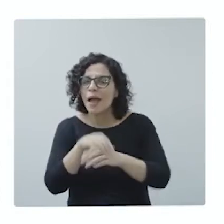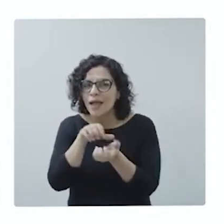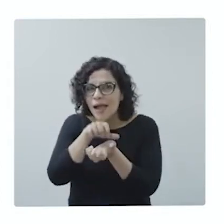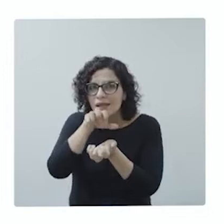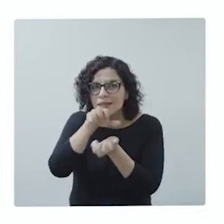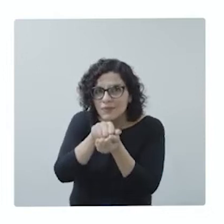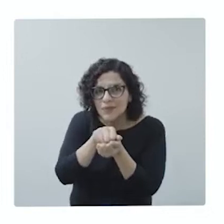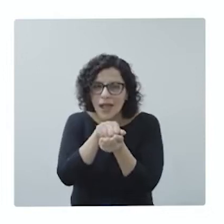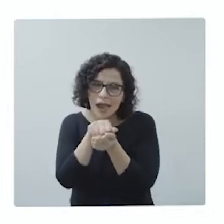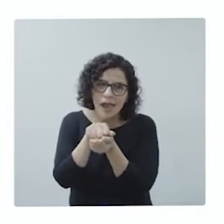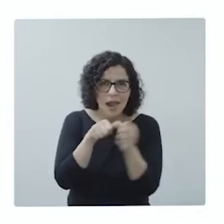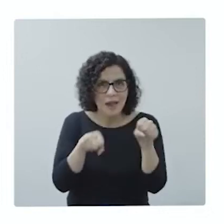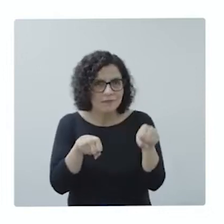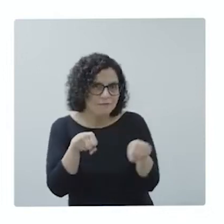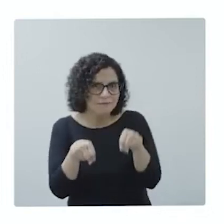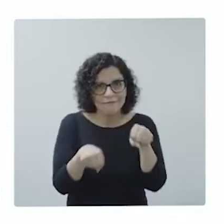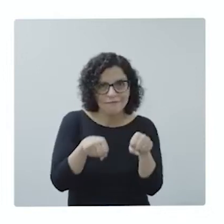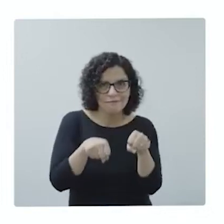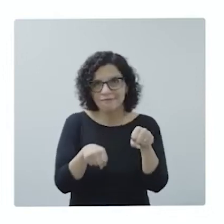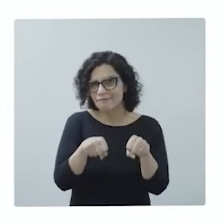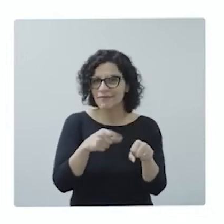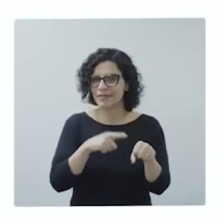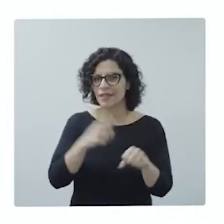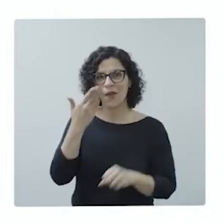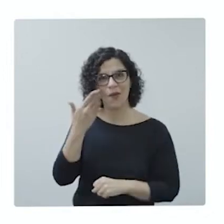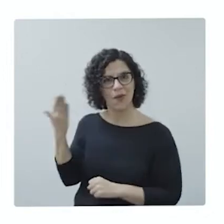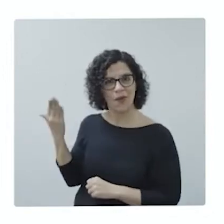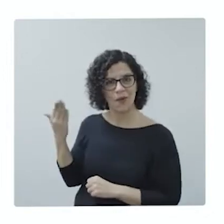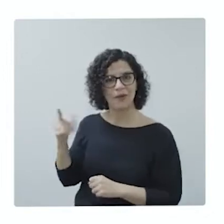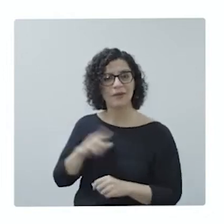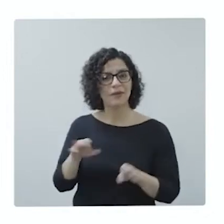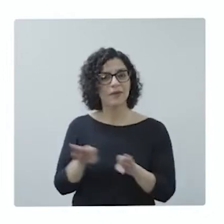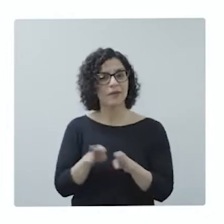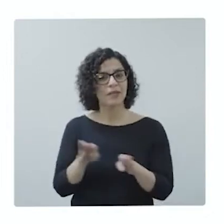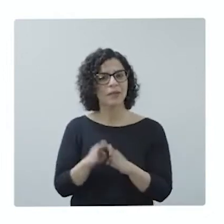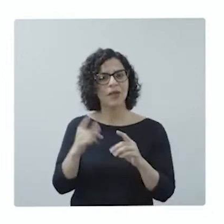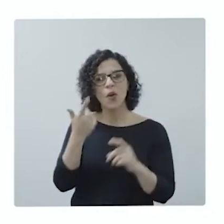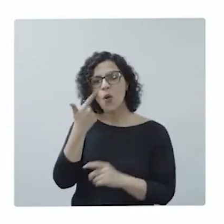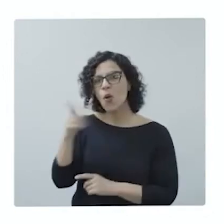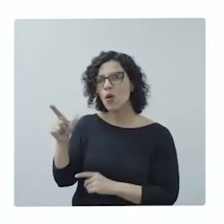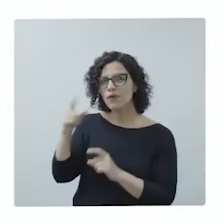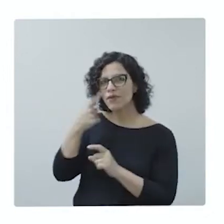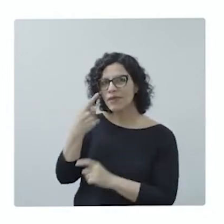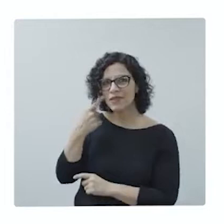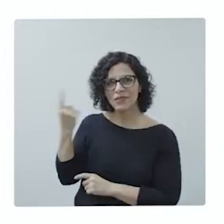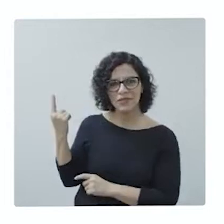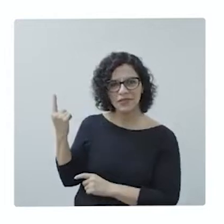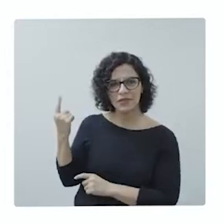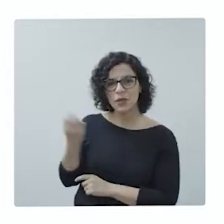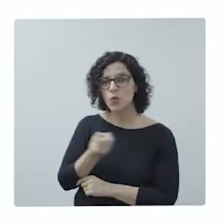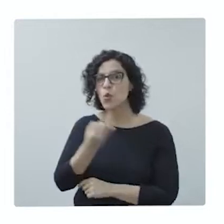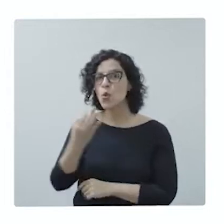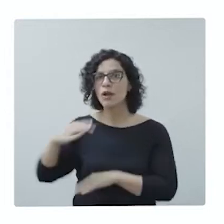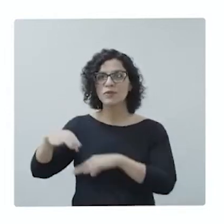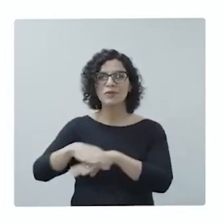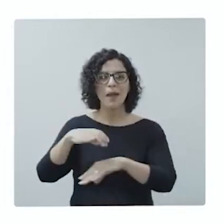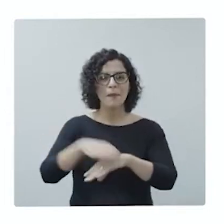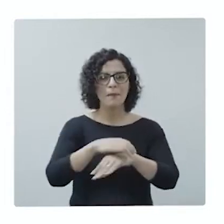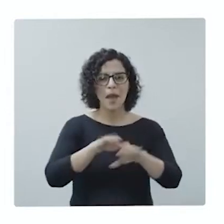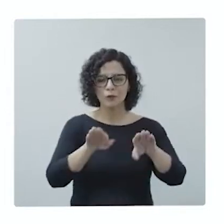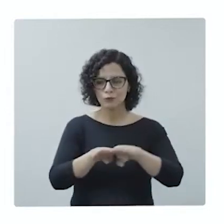Um sapato. E olhe lá, outra imagem aqui do lado.